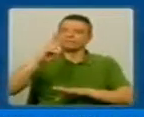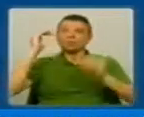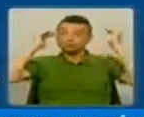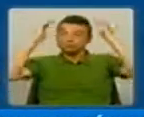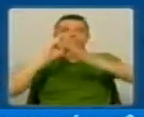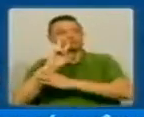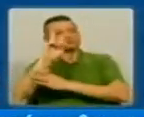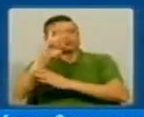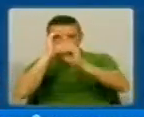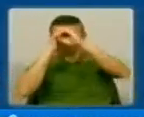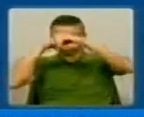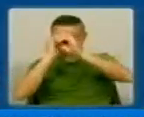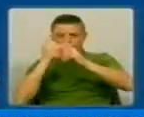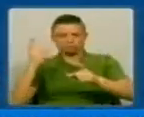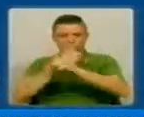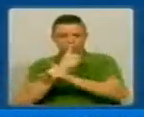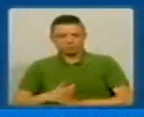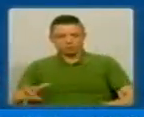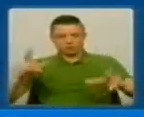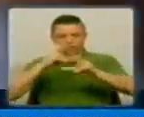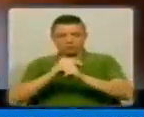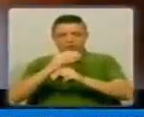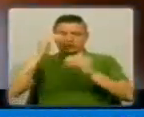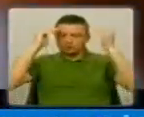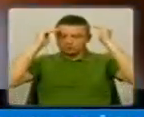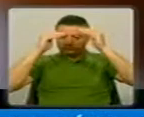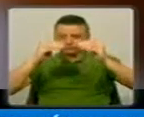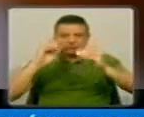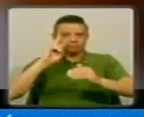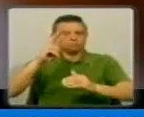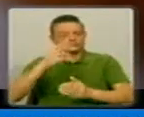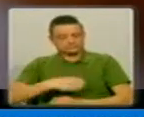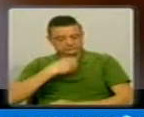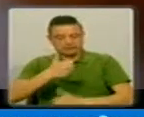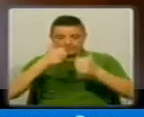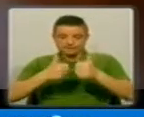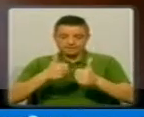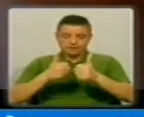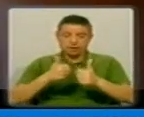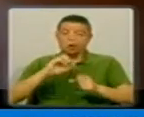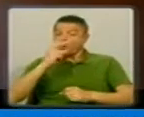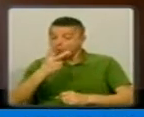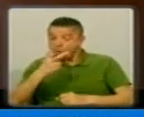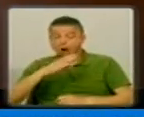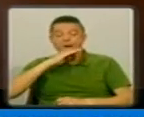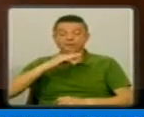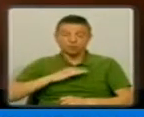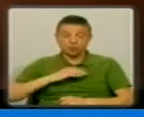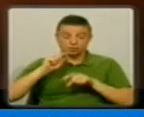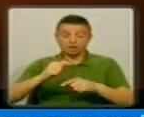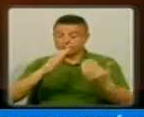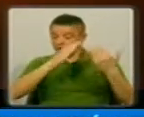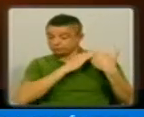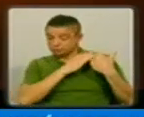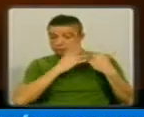com telescópios mais modestos, ou olhar o céu por mero prazer, aos astrónomos amadores. E os astrónomos amadores são responsáveis